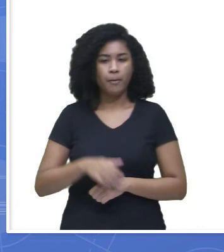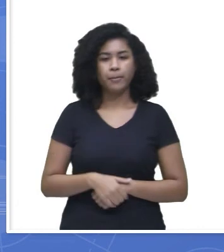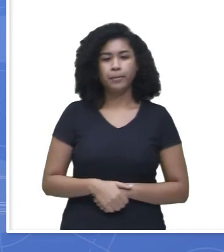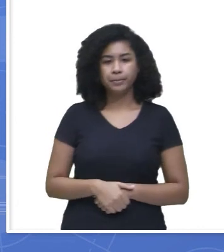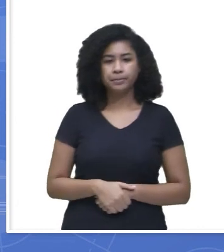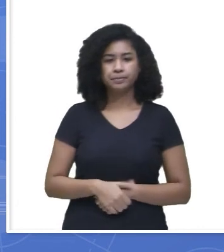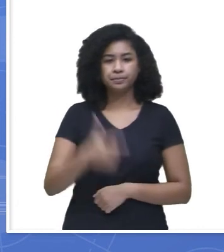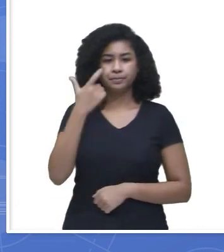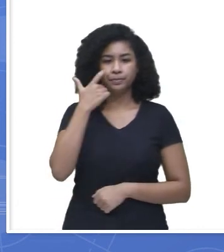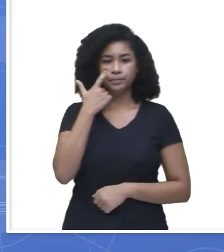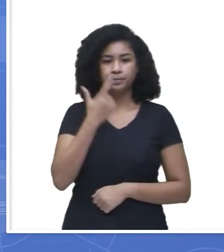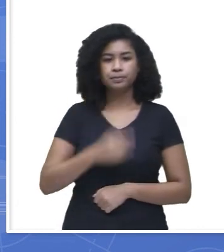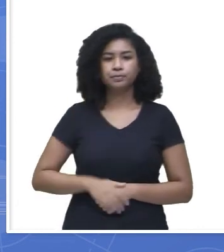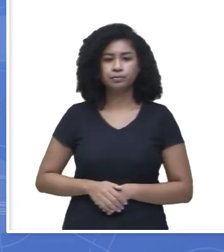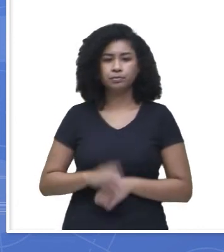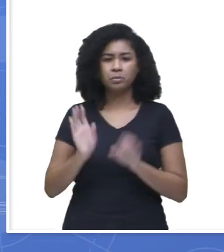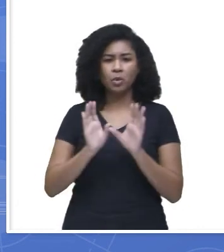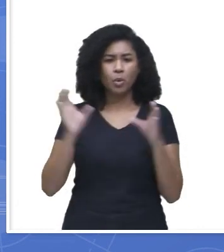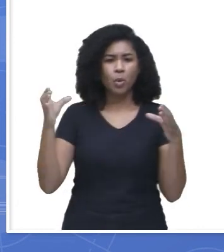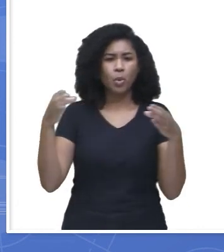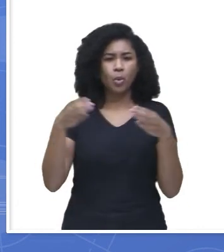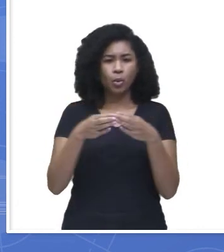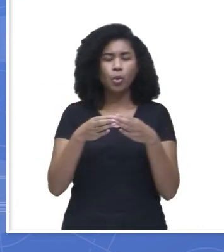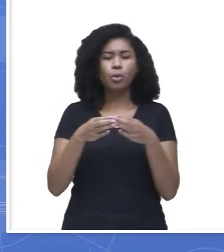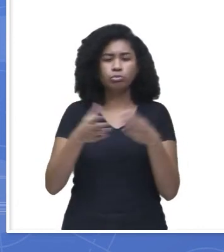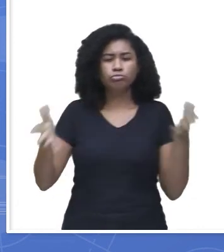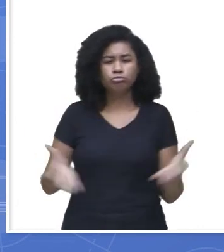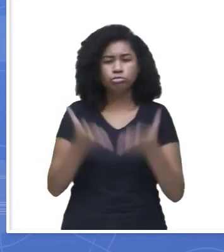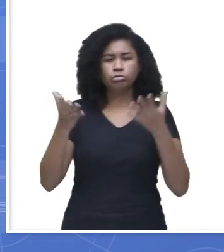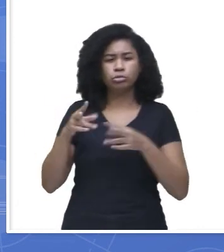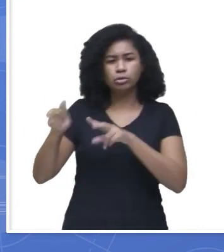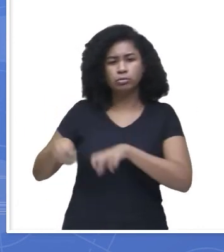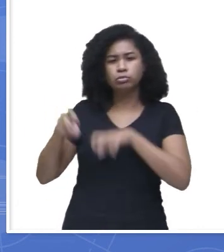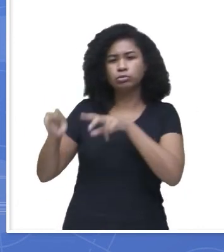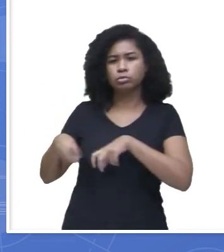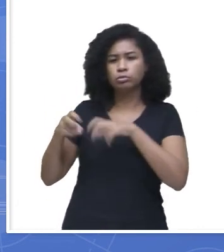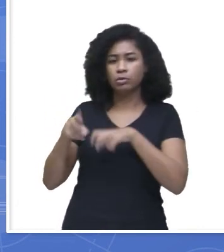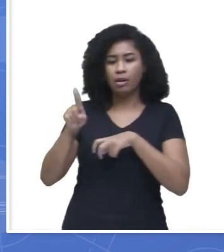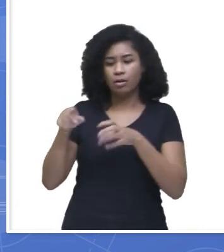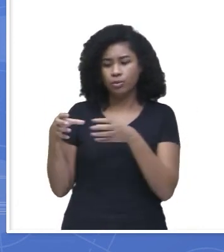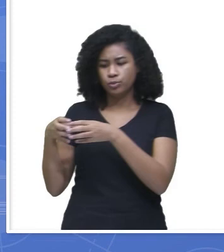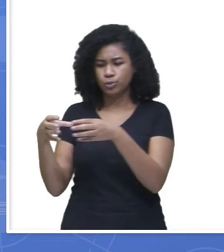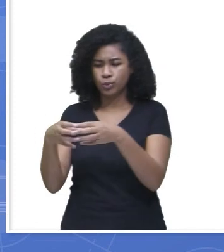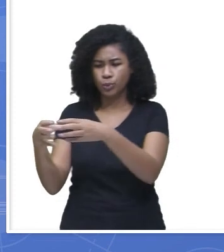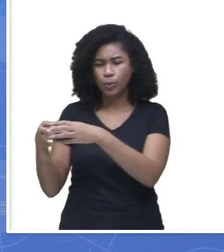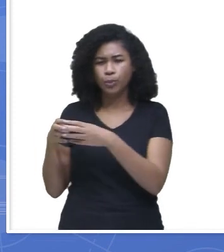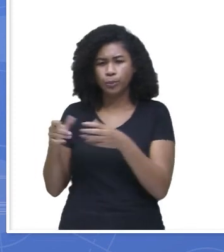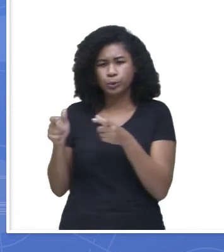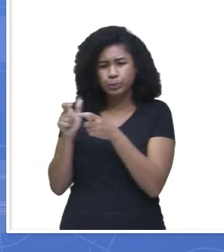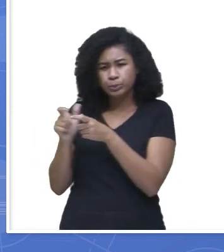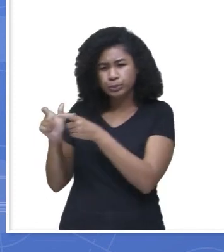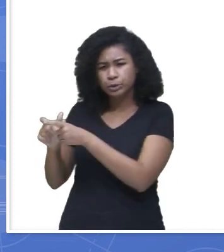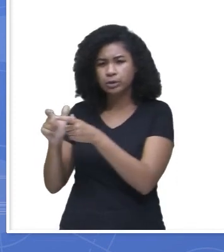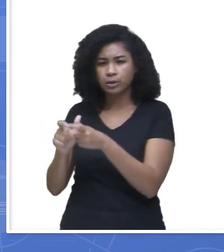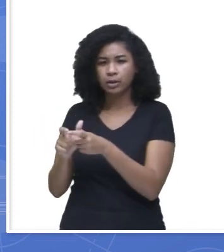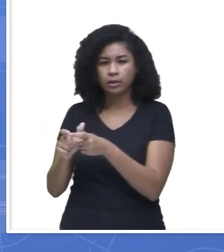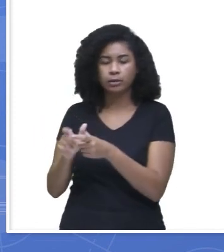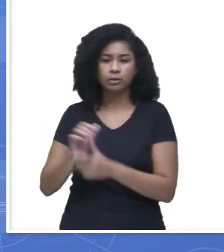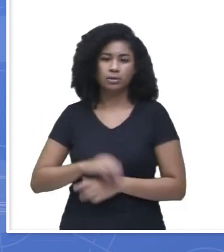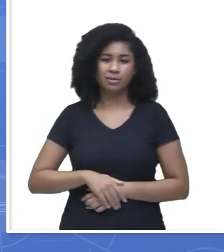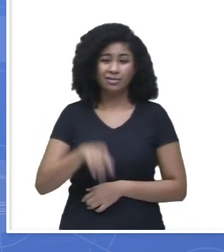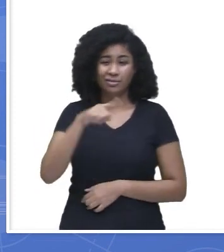Um conjunto de inspiração rural a fim de apoiar os mujiks, que eram pequenos grupos rurais, não, porque você já sabe que a área rural está